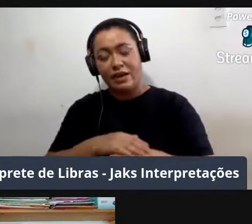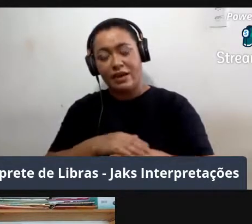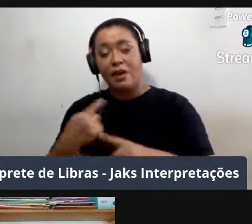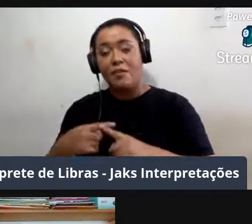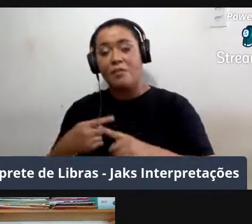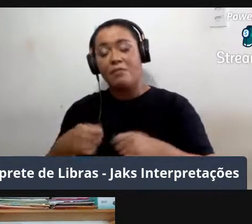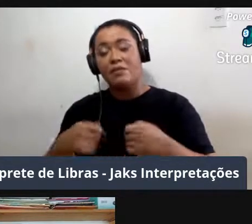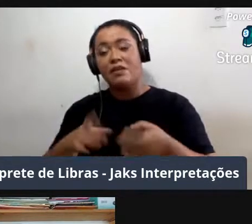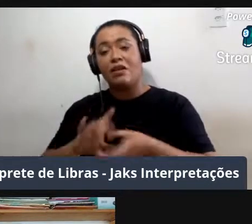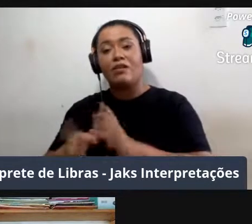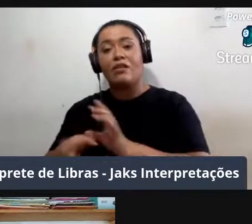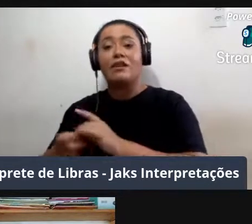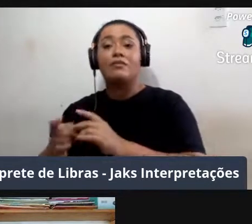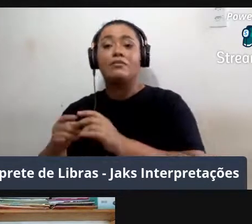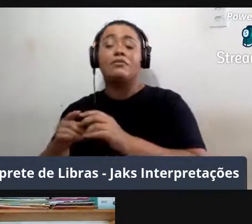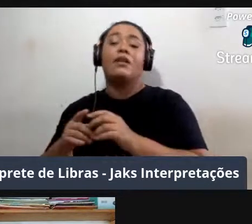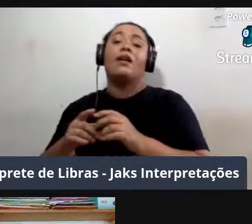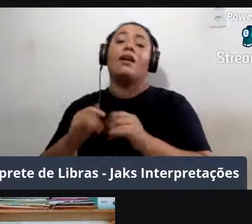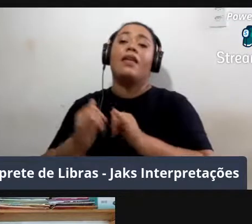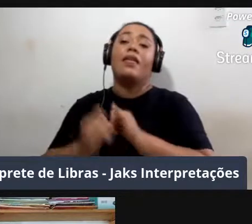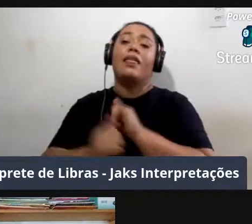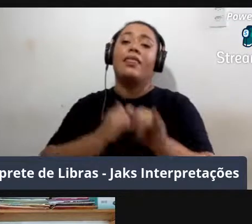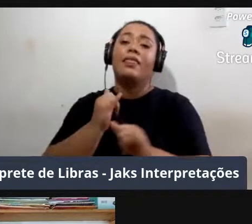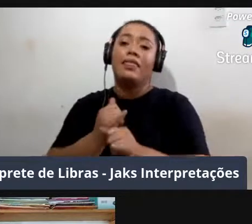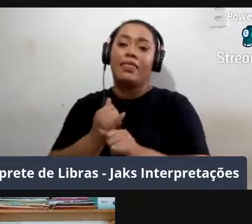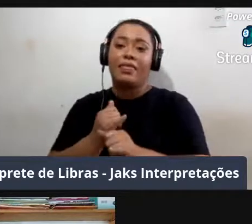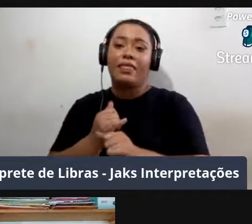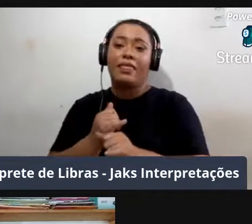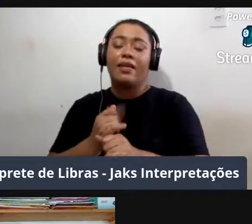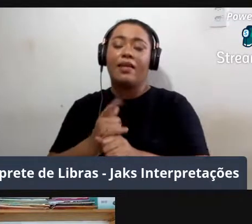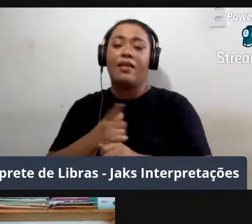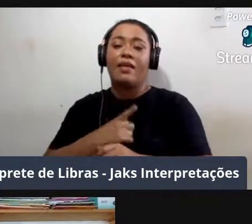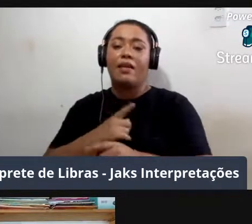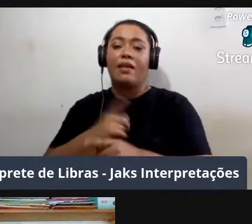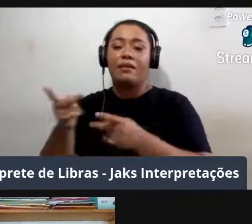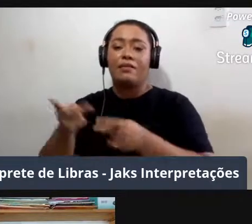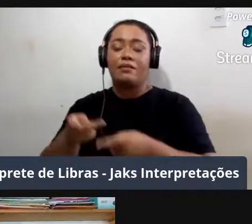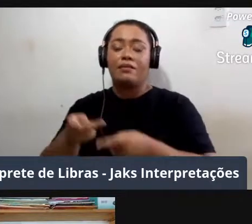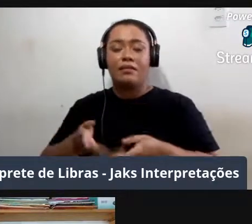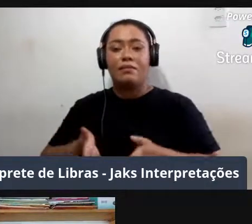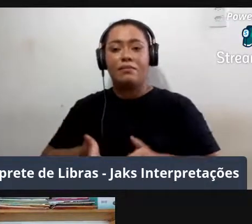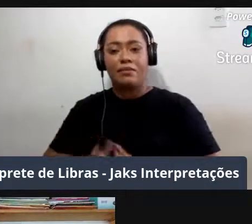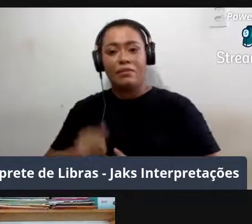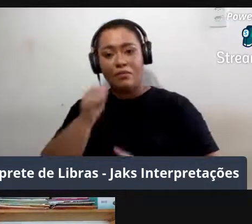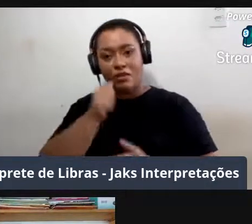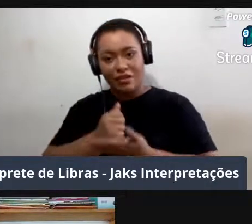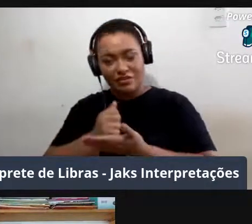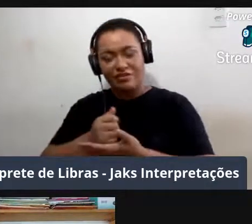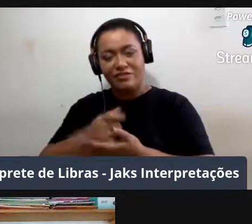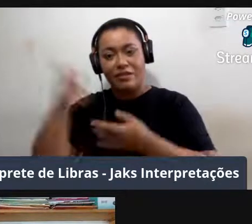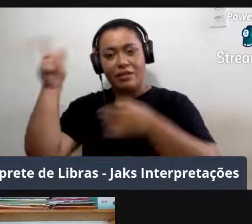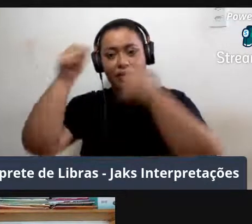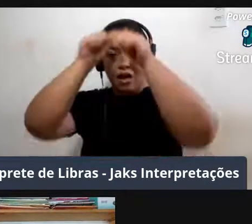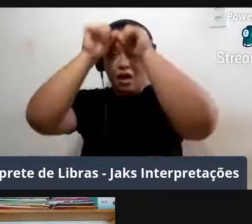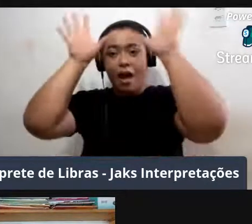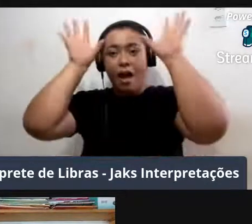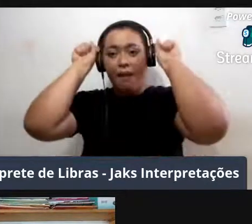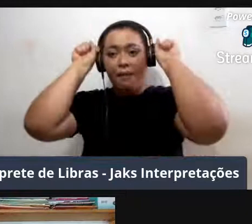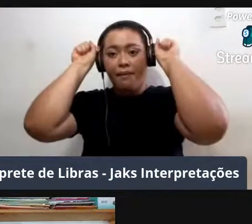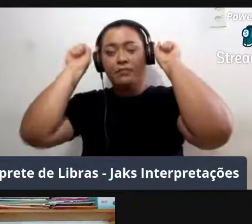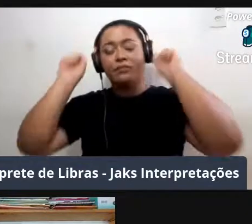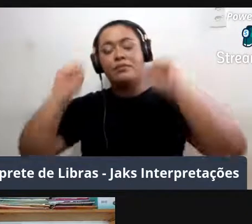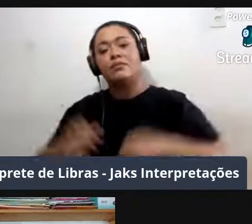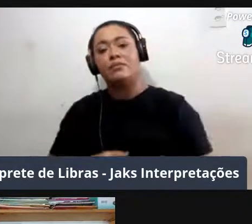conexão com a nossa parteira convidada do Amazonas. E aí eu vou abrir com a Elaine para a gente ver como